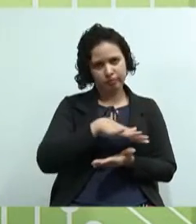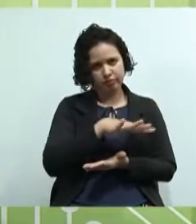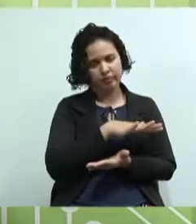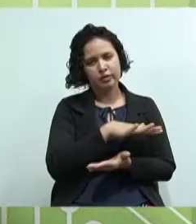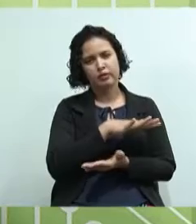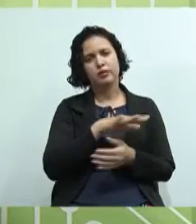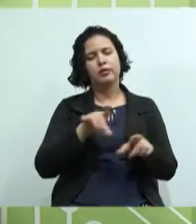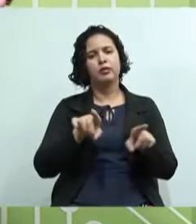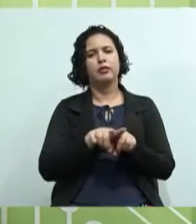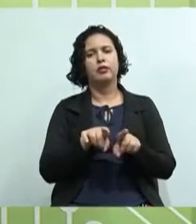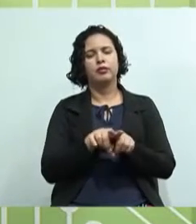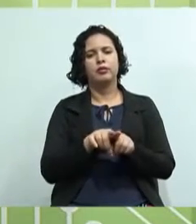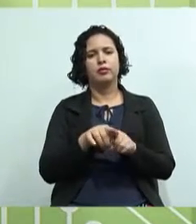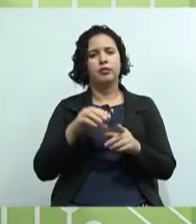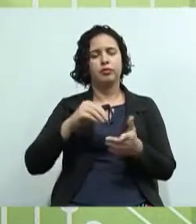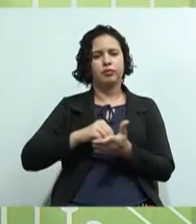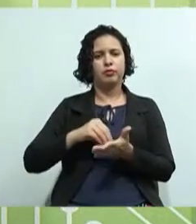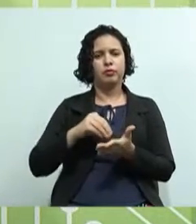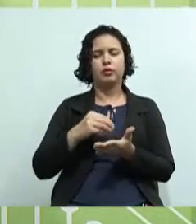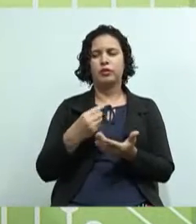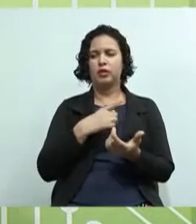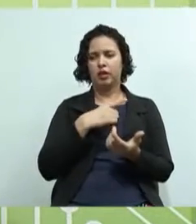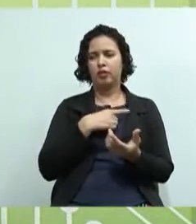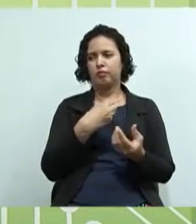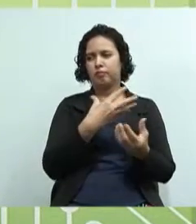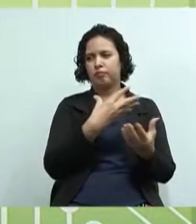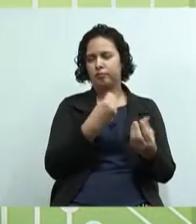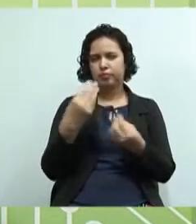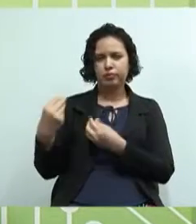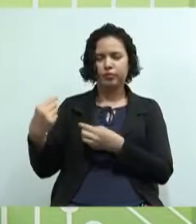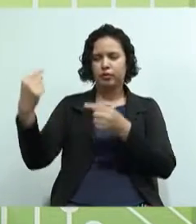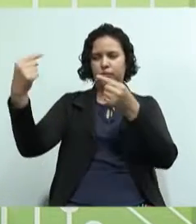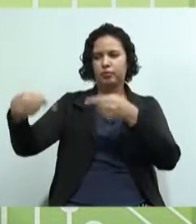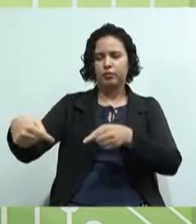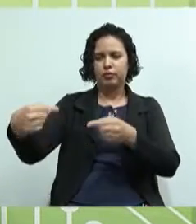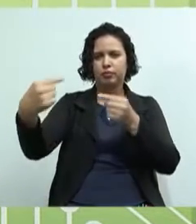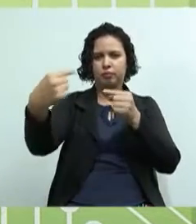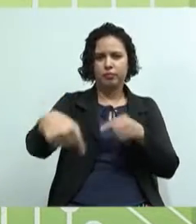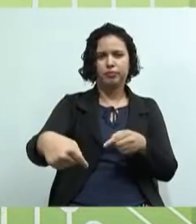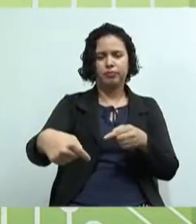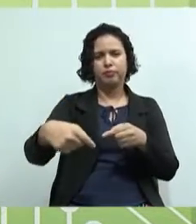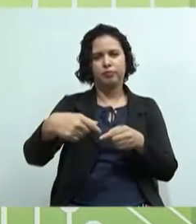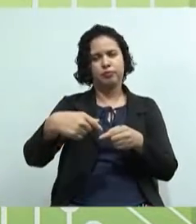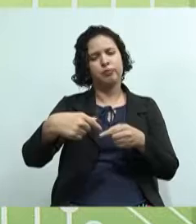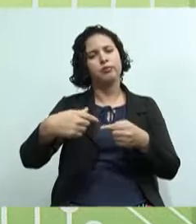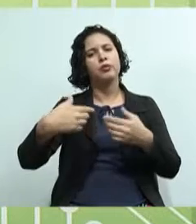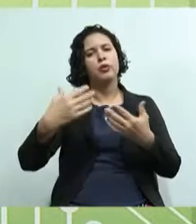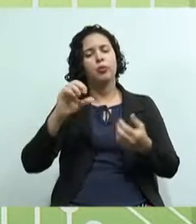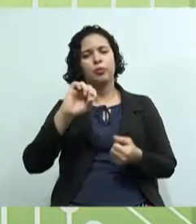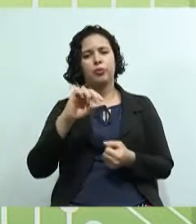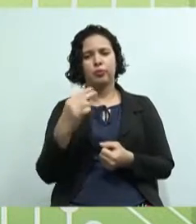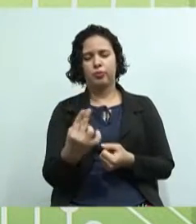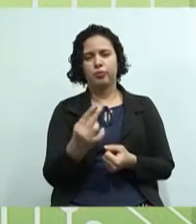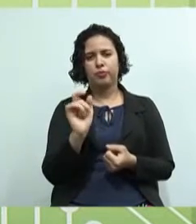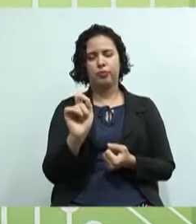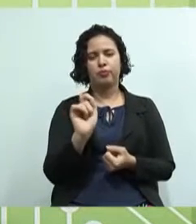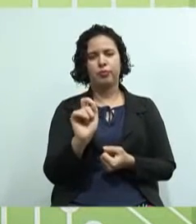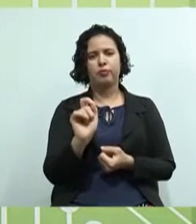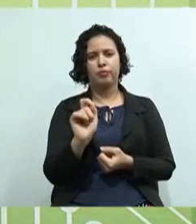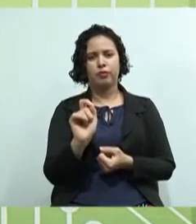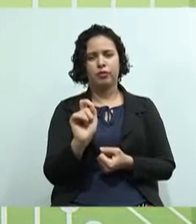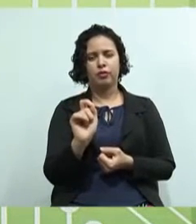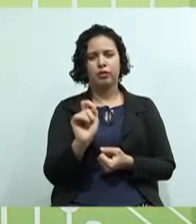oferecer isso. Se eu tenho milhares de concorrentes que eu abrindo mais uma loja lá, eu serei mais um no meio de tantos. Ou se eu não tenho, de